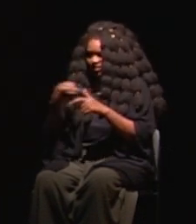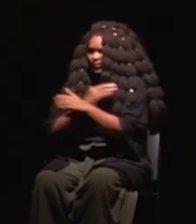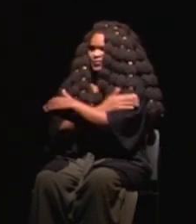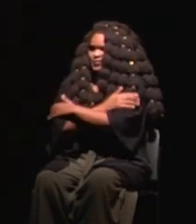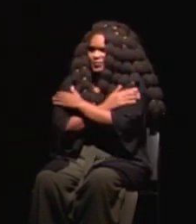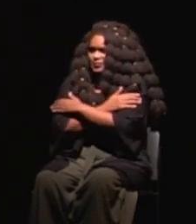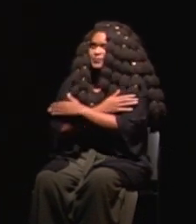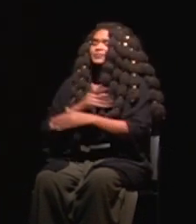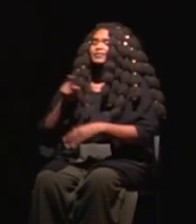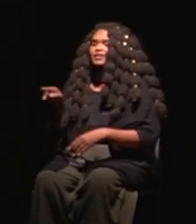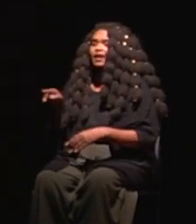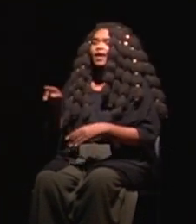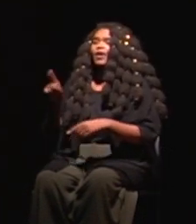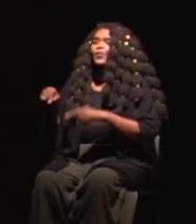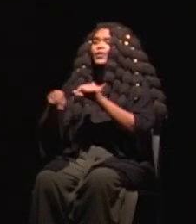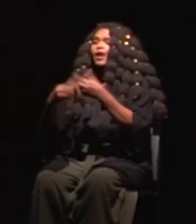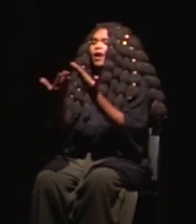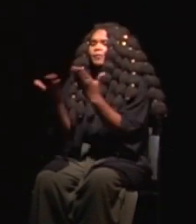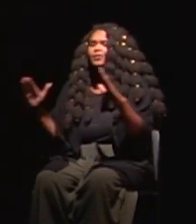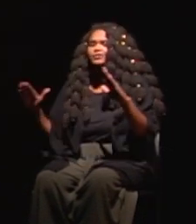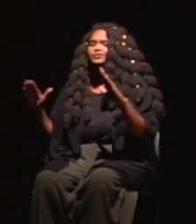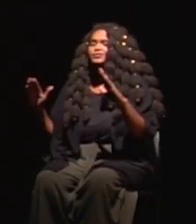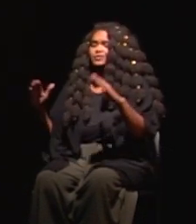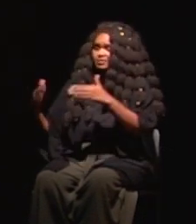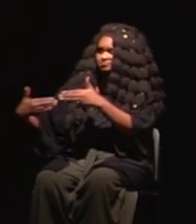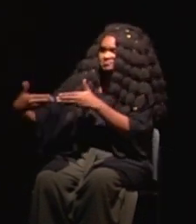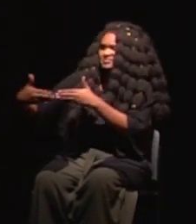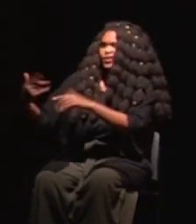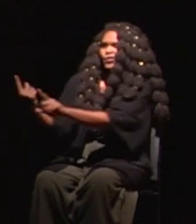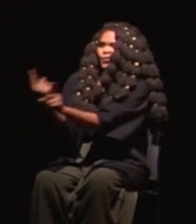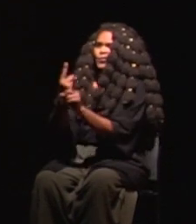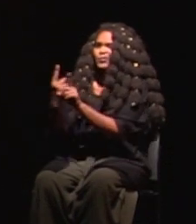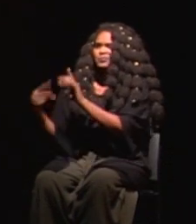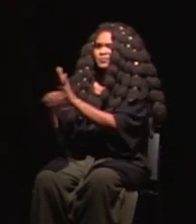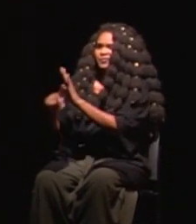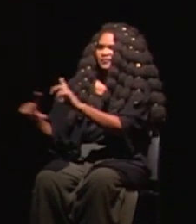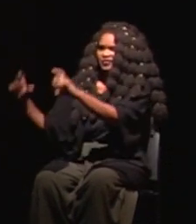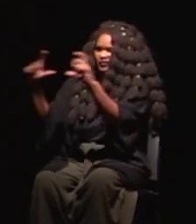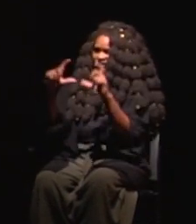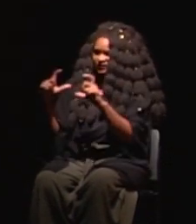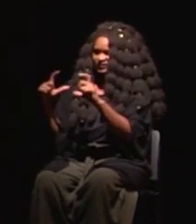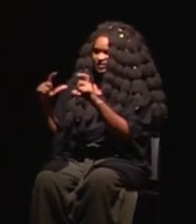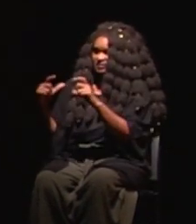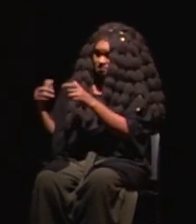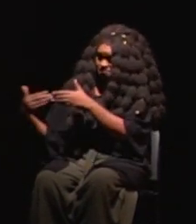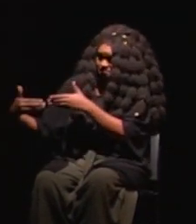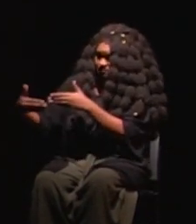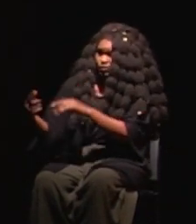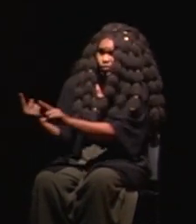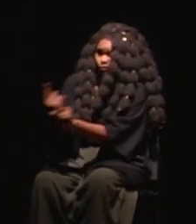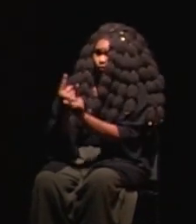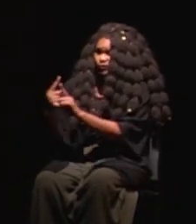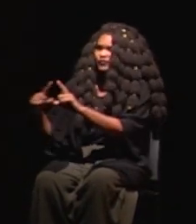para os encontros de fotografia. E os encontros de fotografia, por sua vez, por